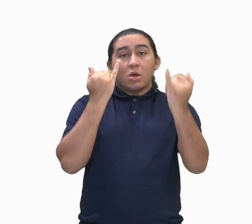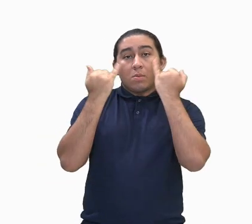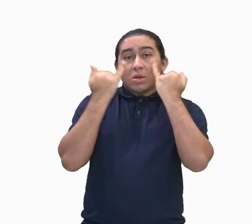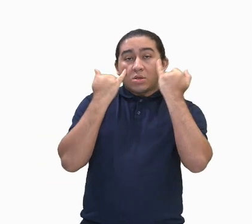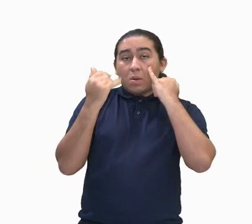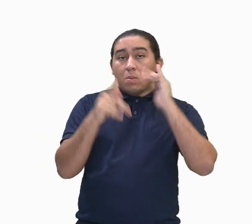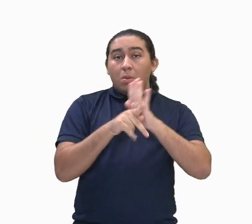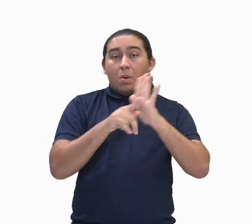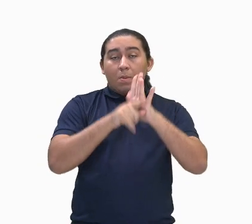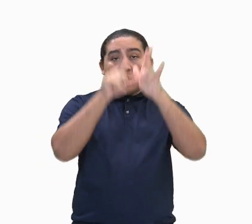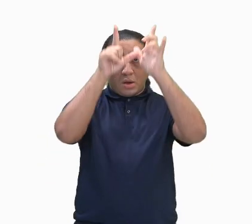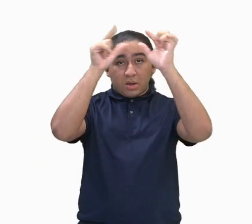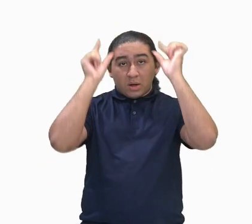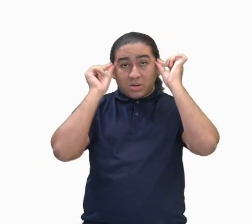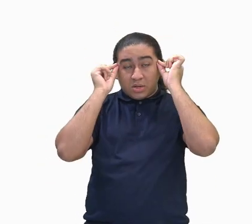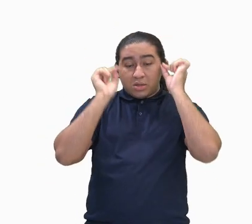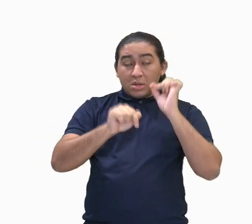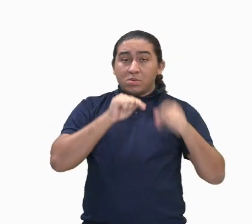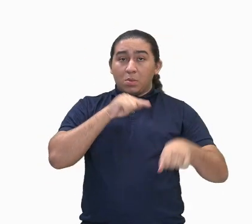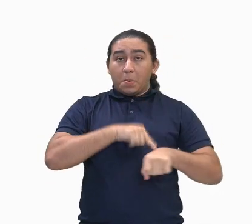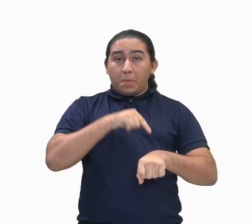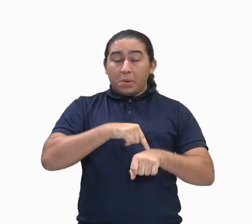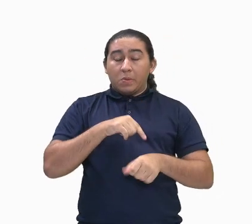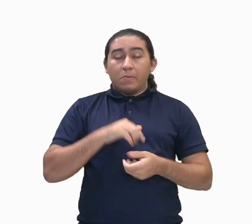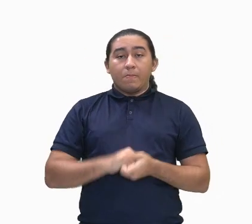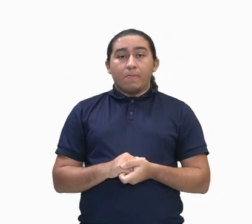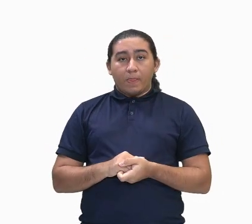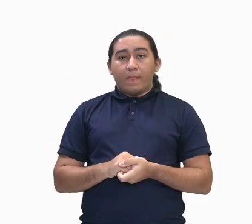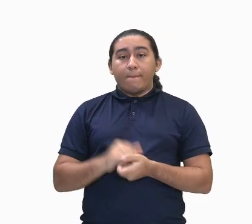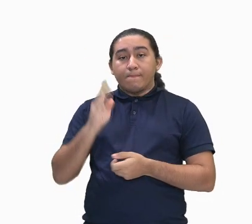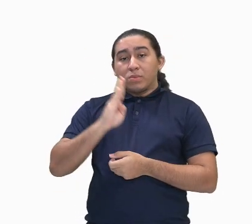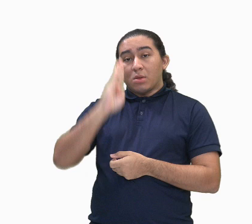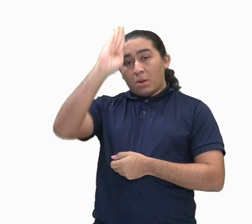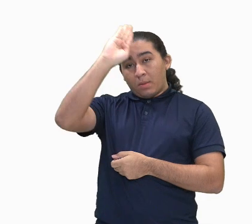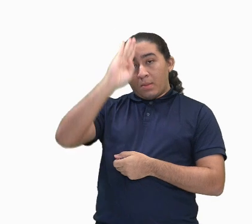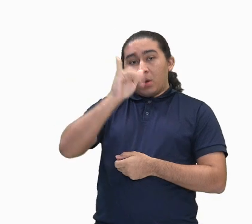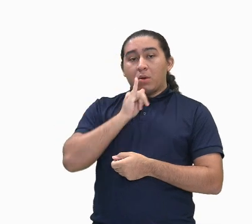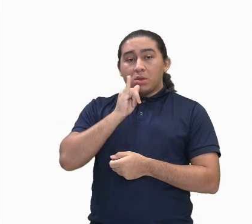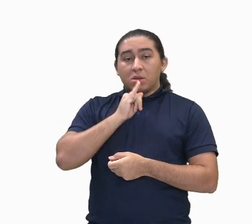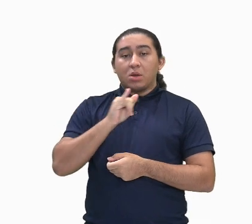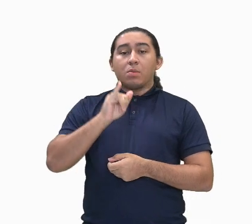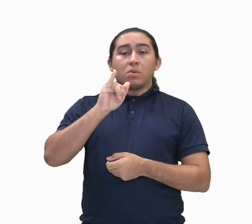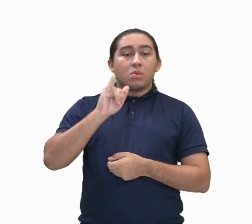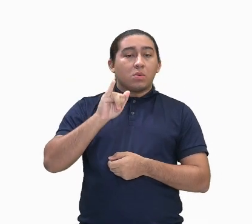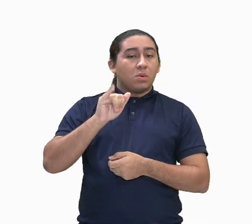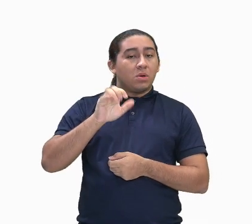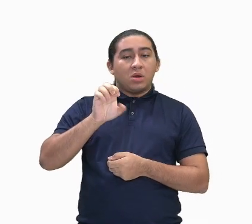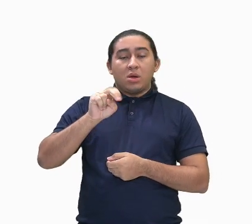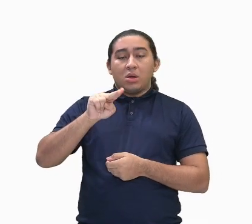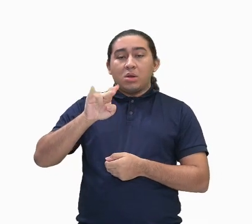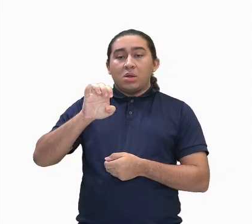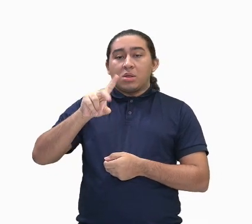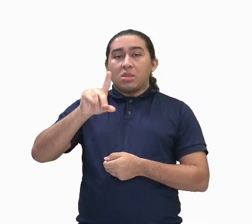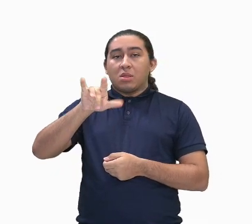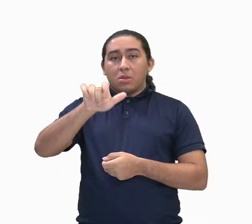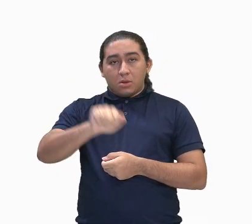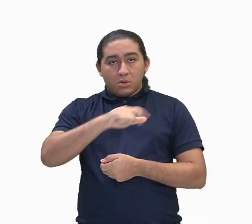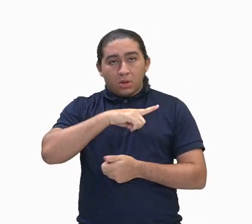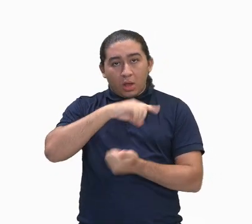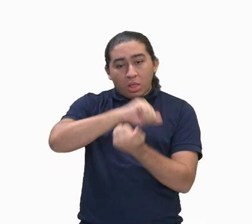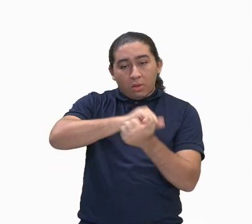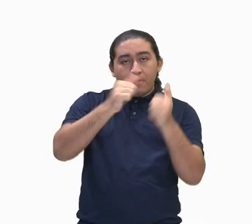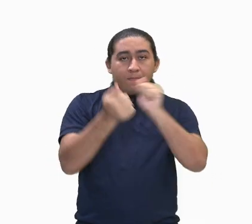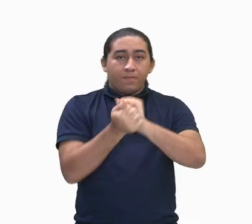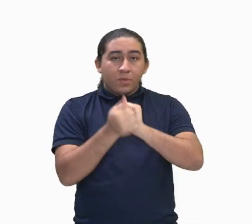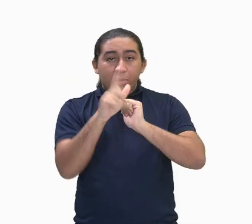Grécia daquele momento. E os romanos, como Virgílio e Eneida, adaptaram esses modelos para